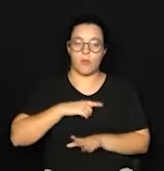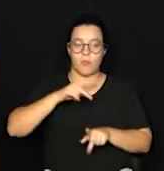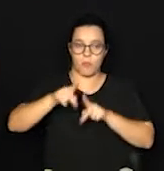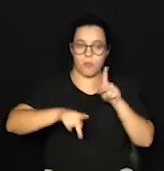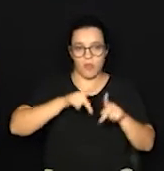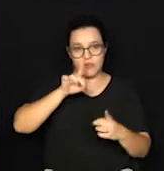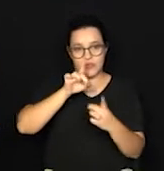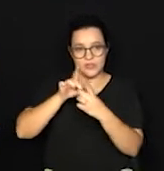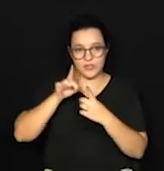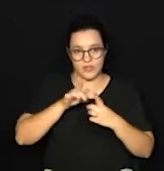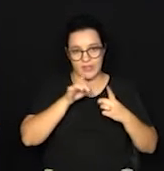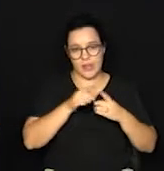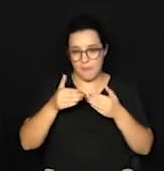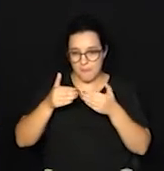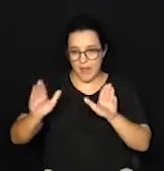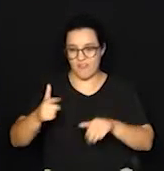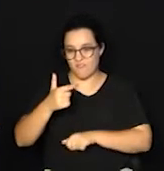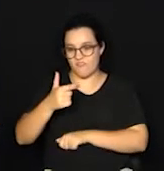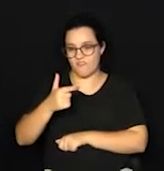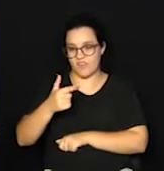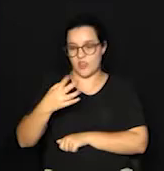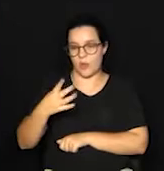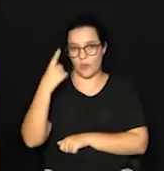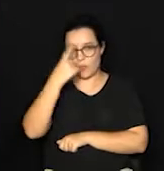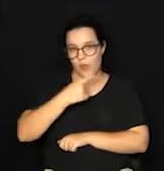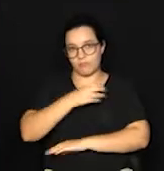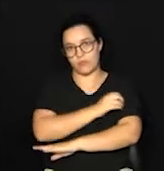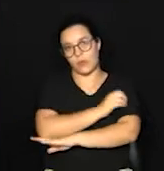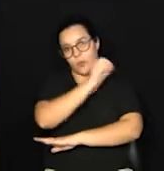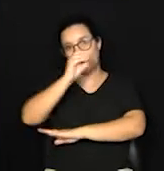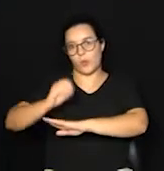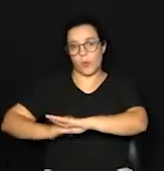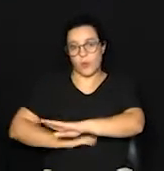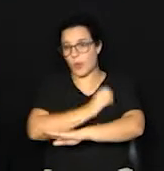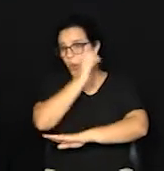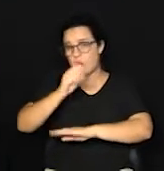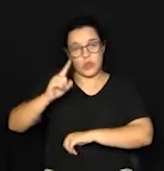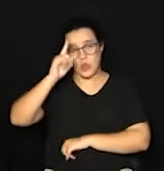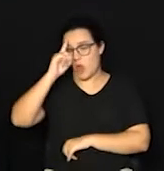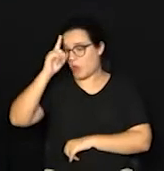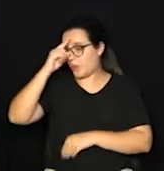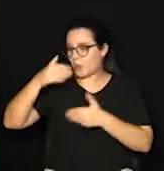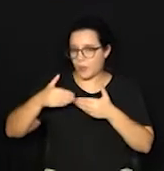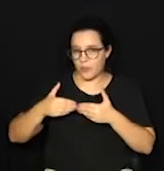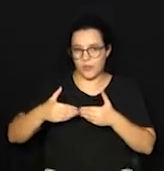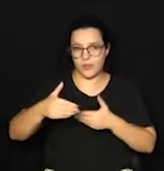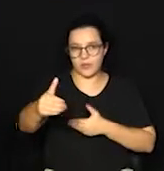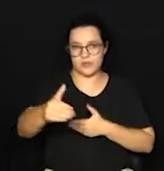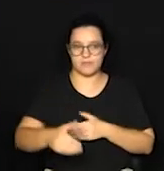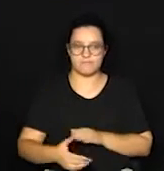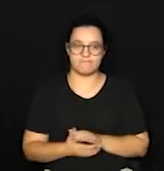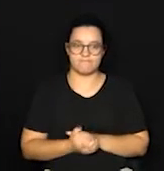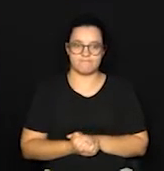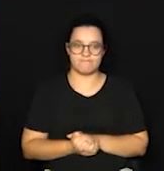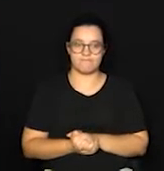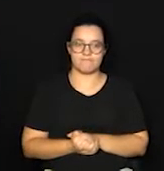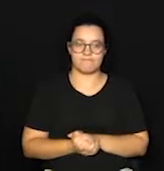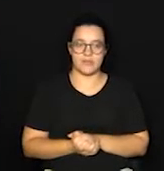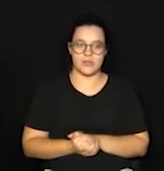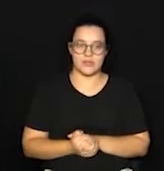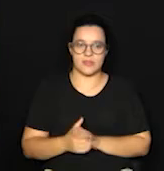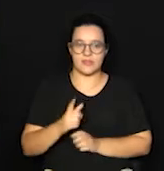vai funcionar 24 horas por dia, todos os dias da semana. Ficou 3 milhões mais